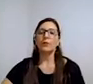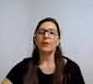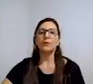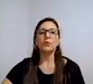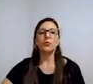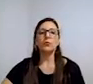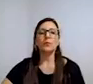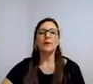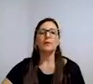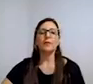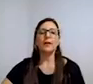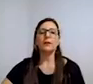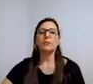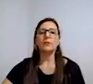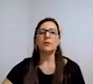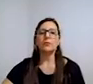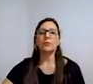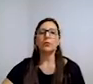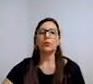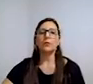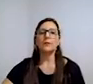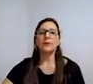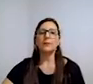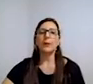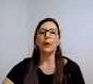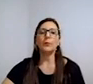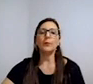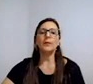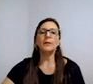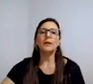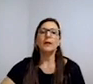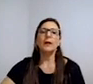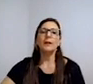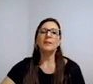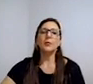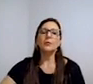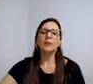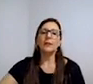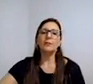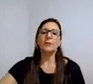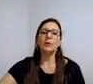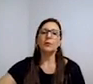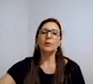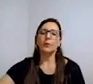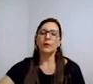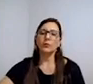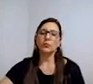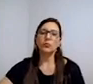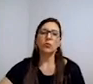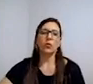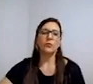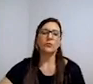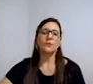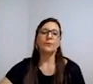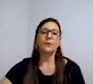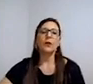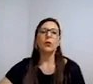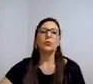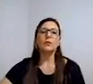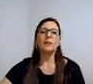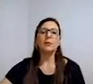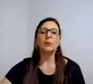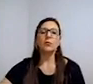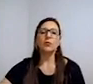sua vez, o músculo mais fraco são os das pálpebras, responsáveis pelo movimento dos olhos.